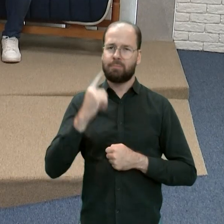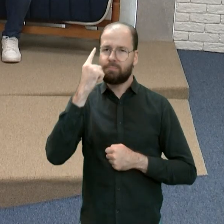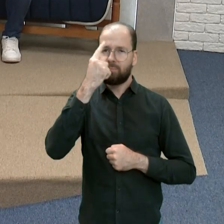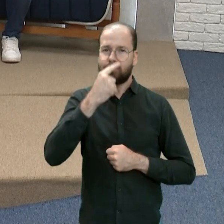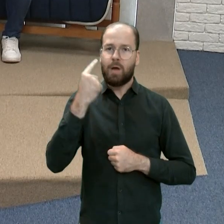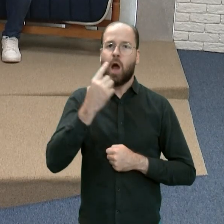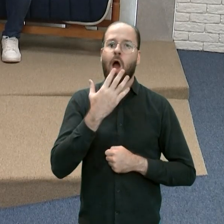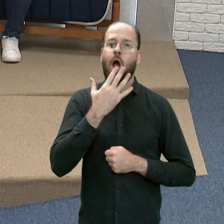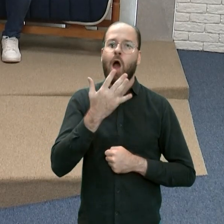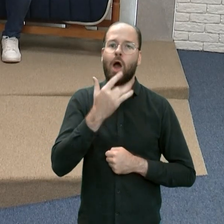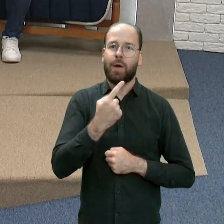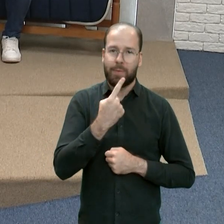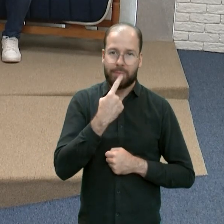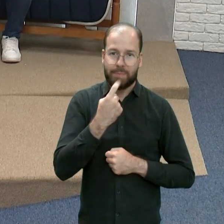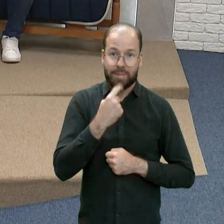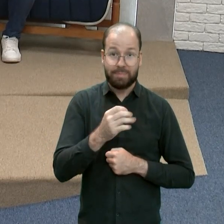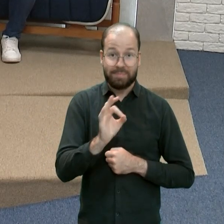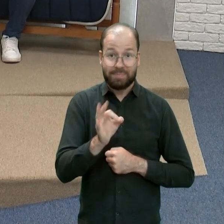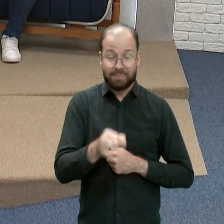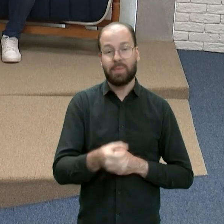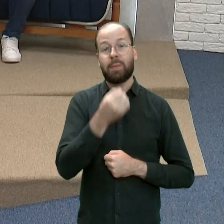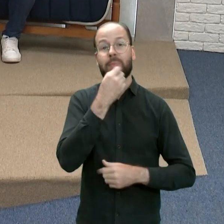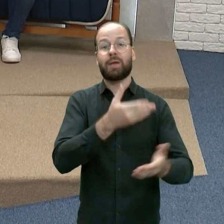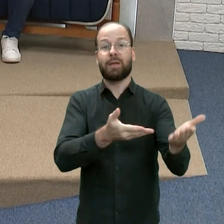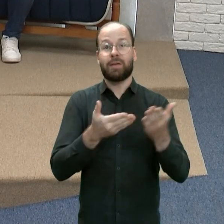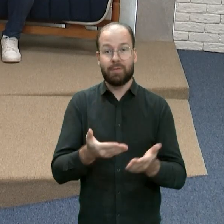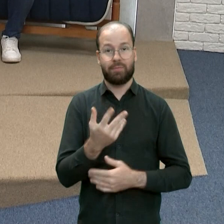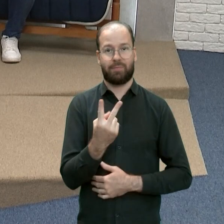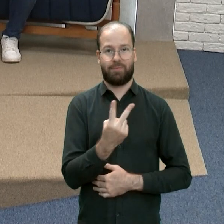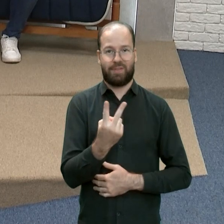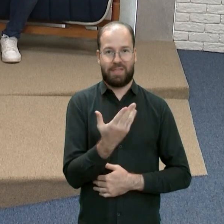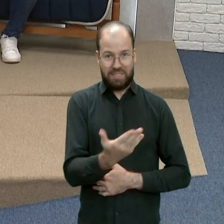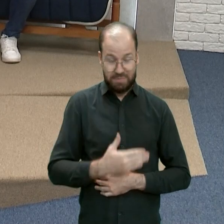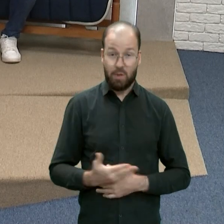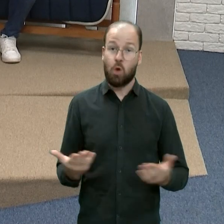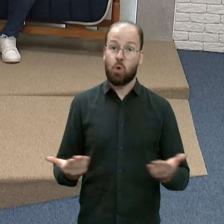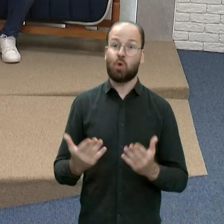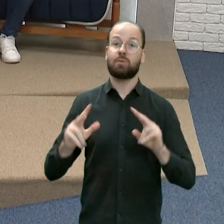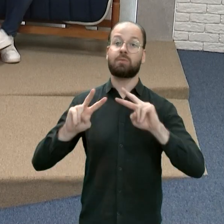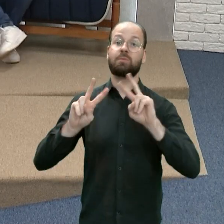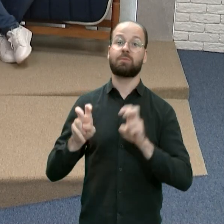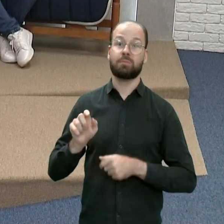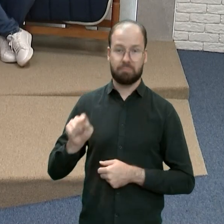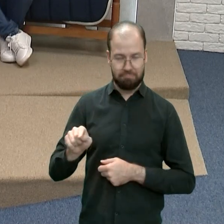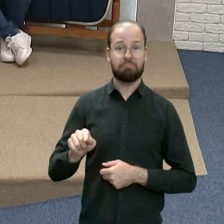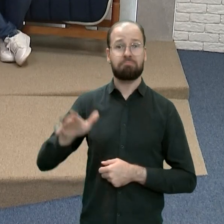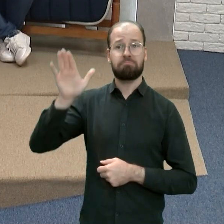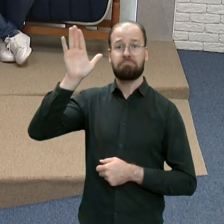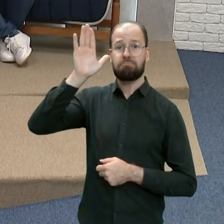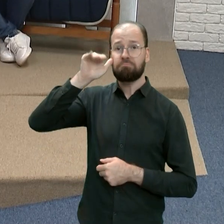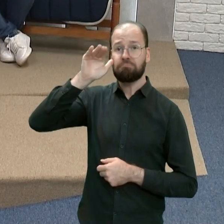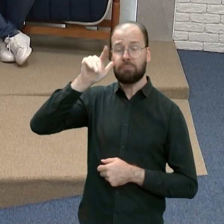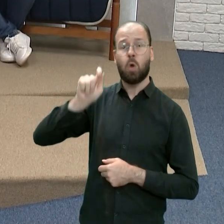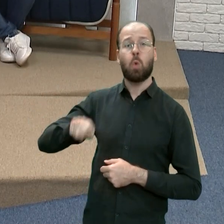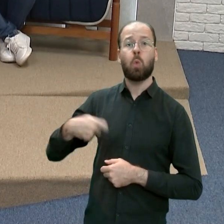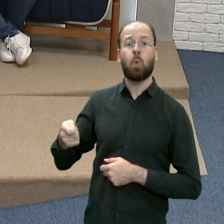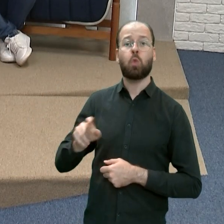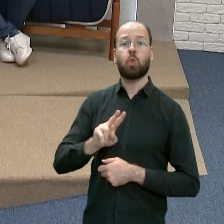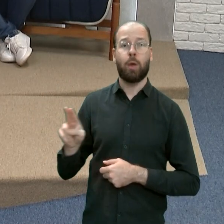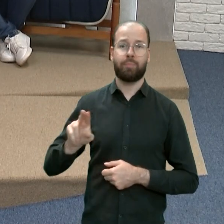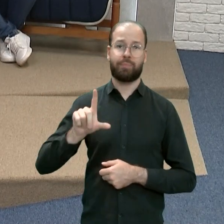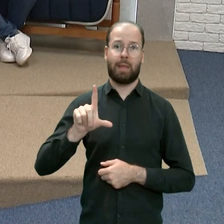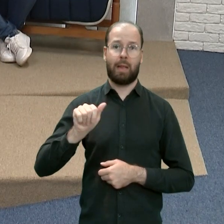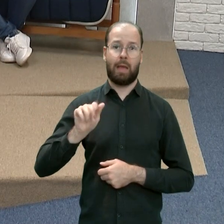né? Sim. Seja muito bem-vindo. Então, para a gente falar sobre esse assunto, muito curioso o nome, Laboratório